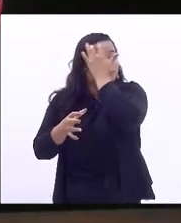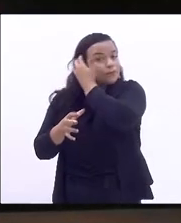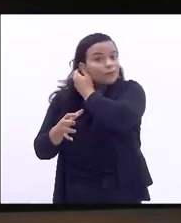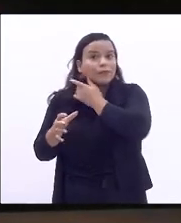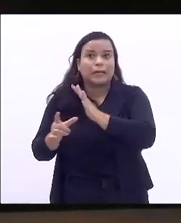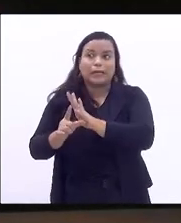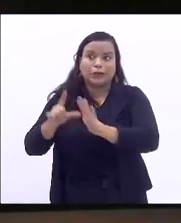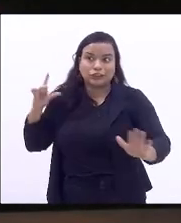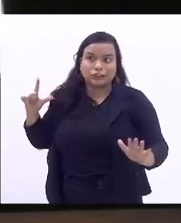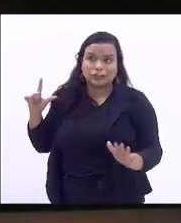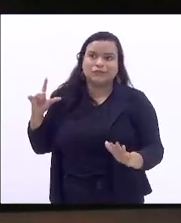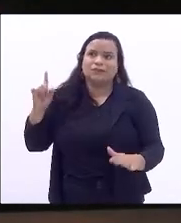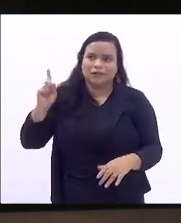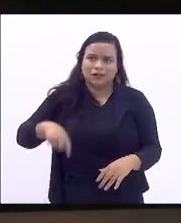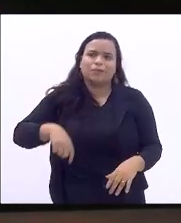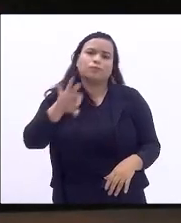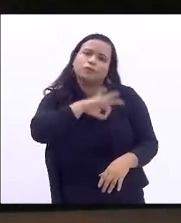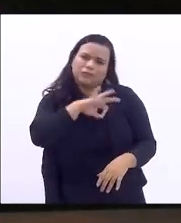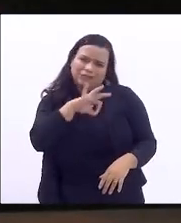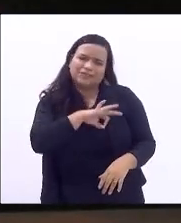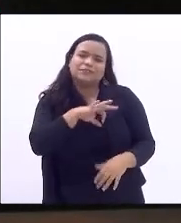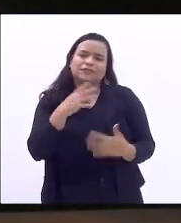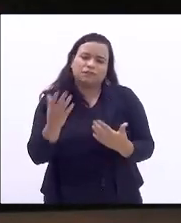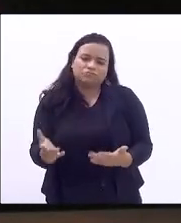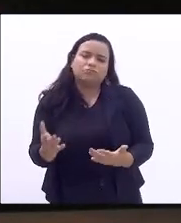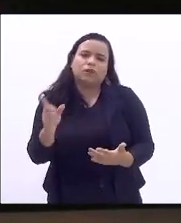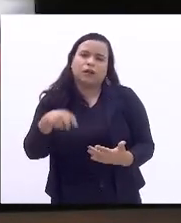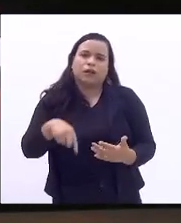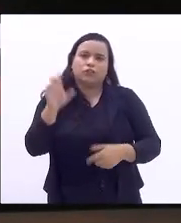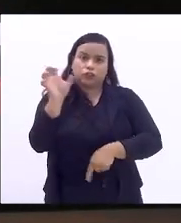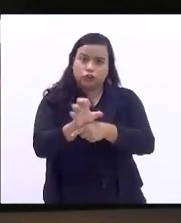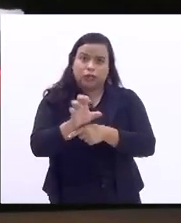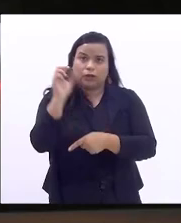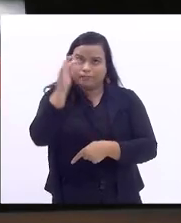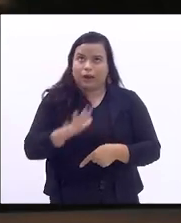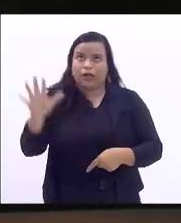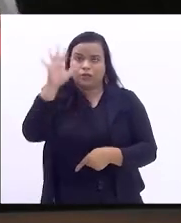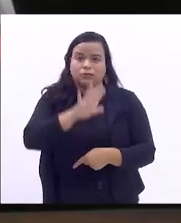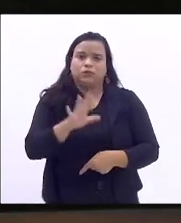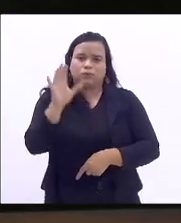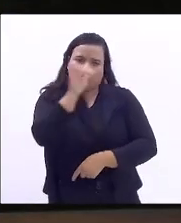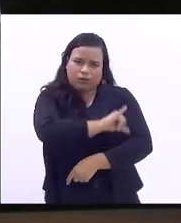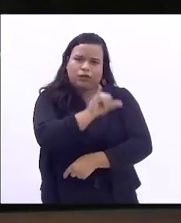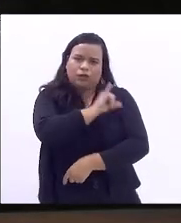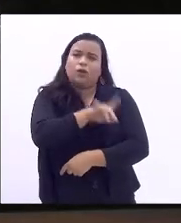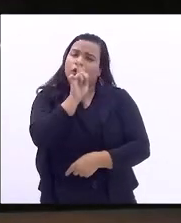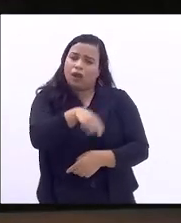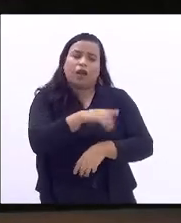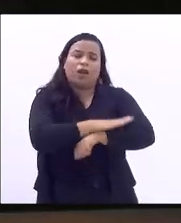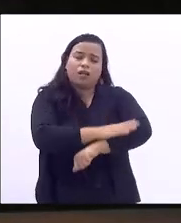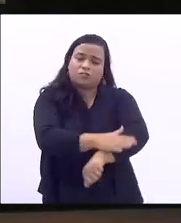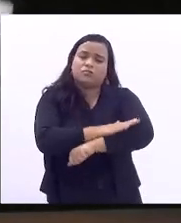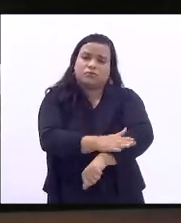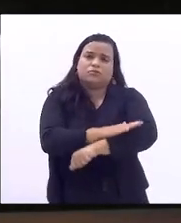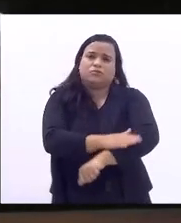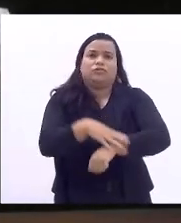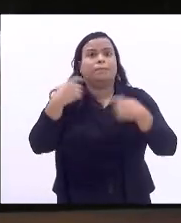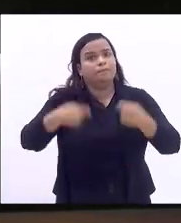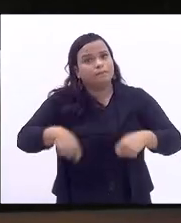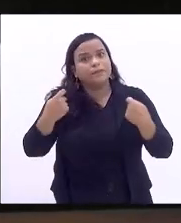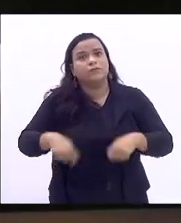anterior a nós do estado brasileiro racista que precisa fazer o